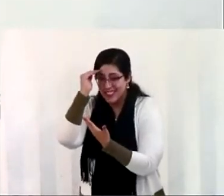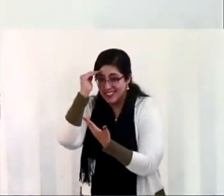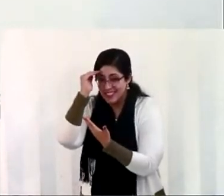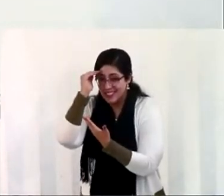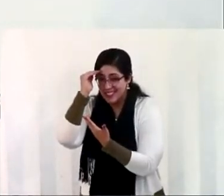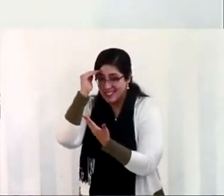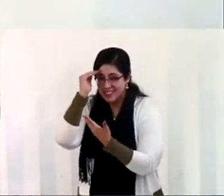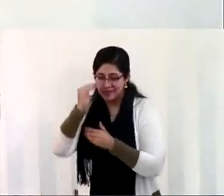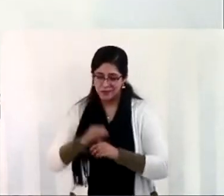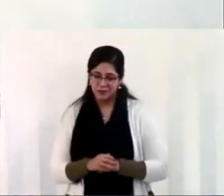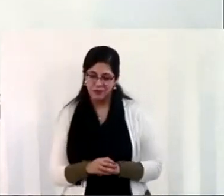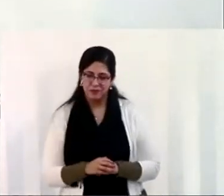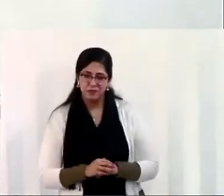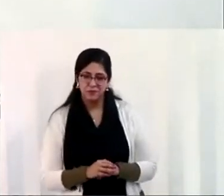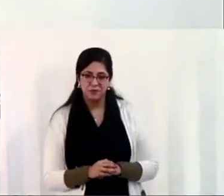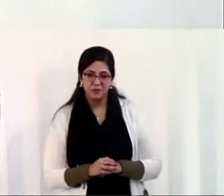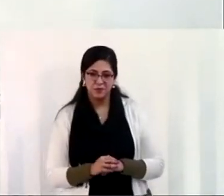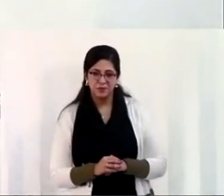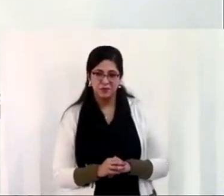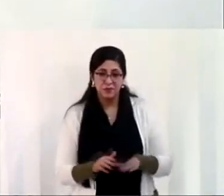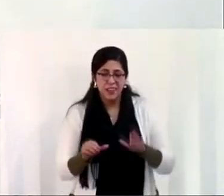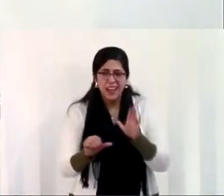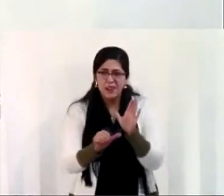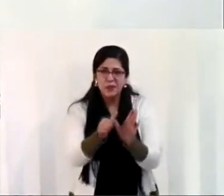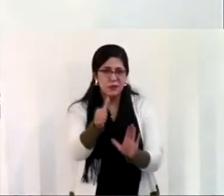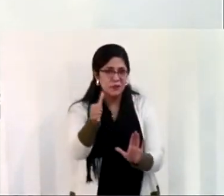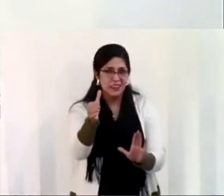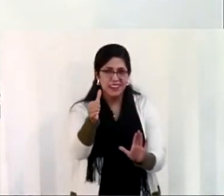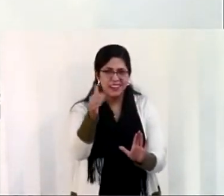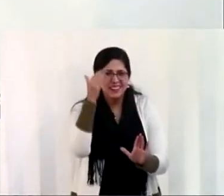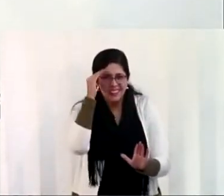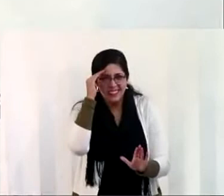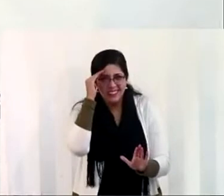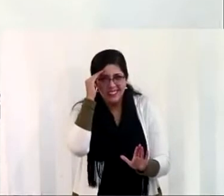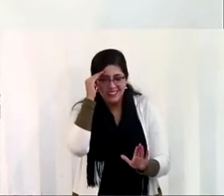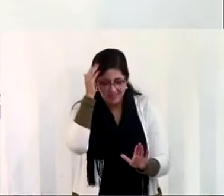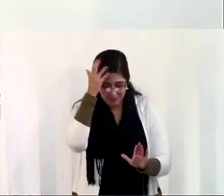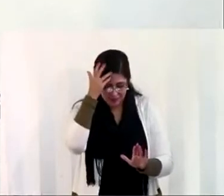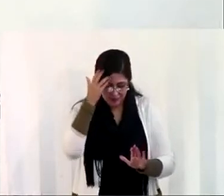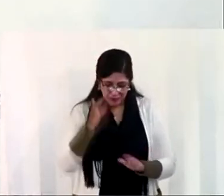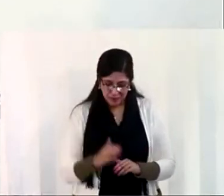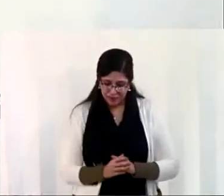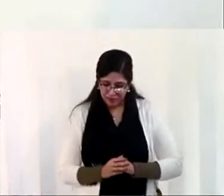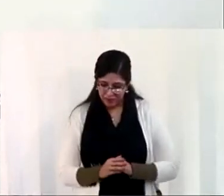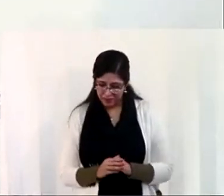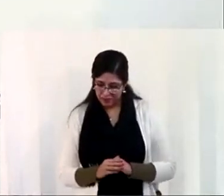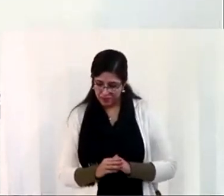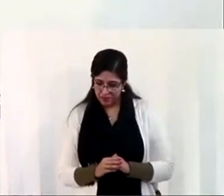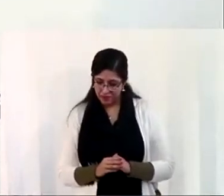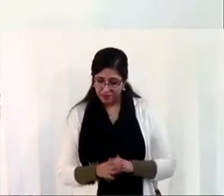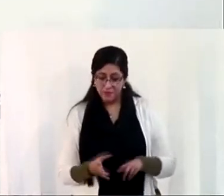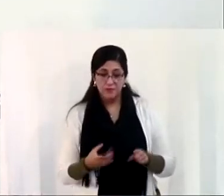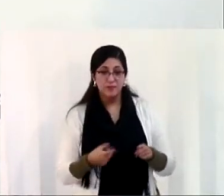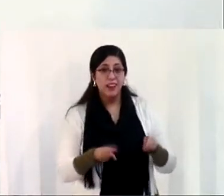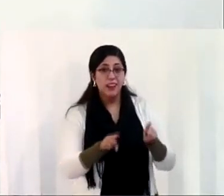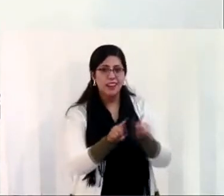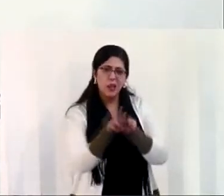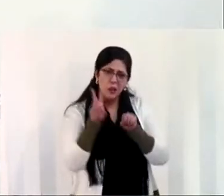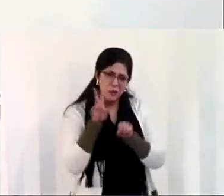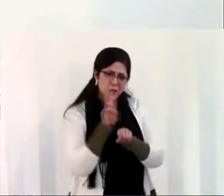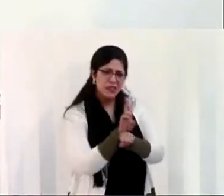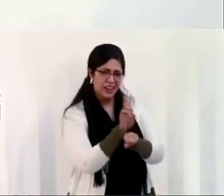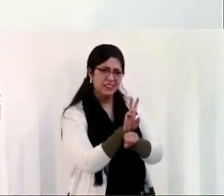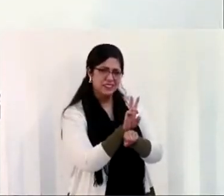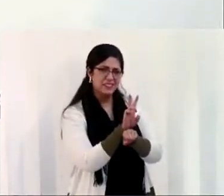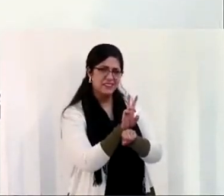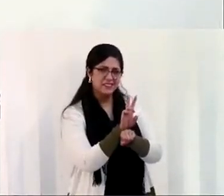vocês eram tão consagrados, então a gente se entendia tão bem. Então eu cuidava de vocês.